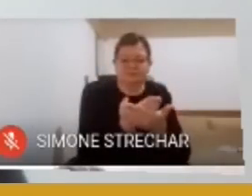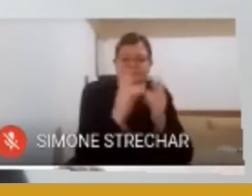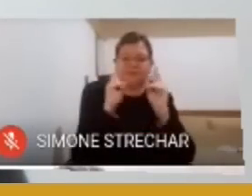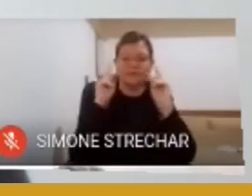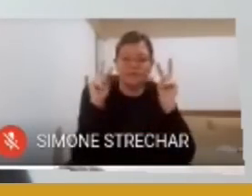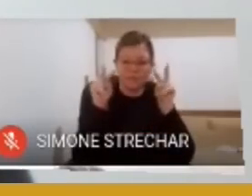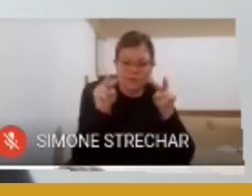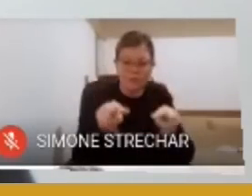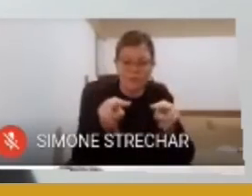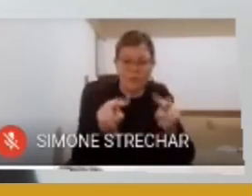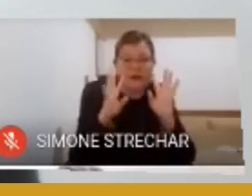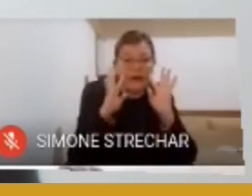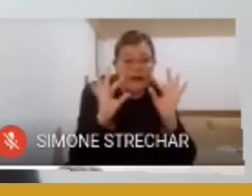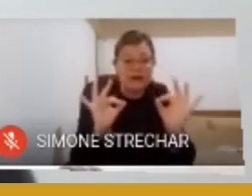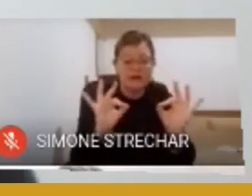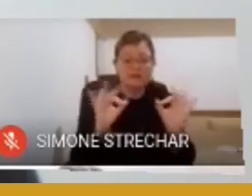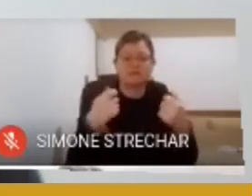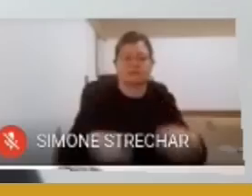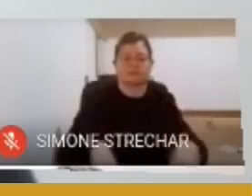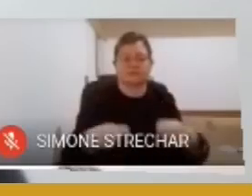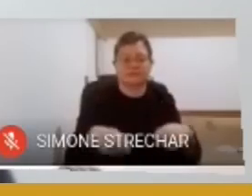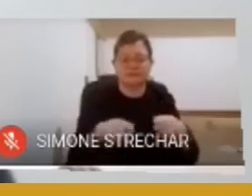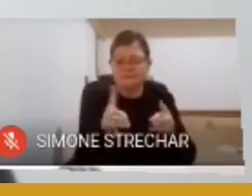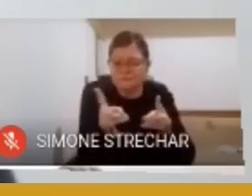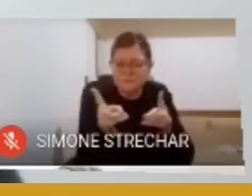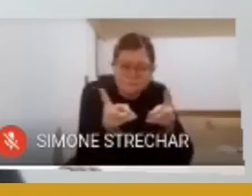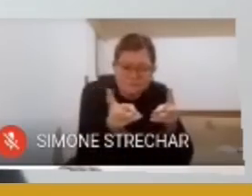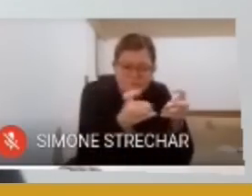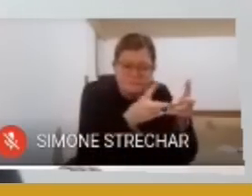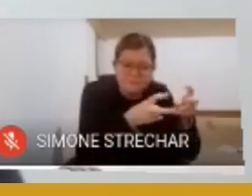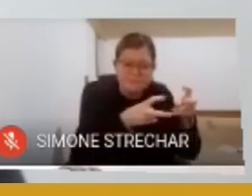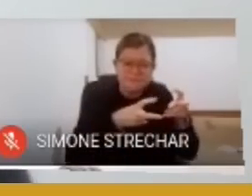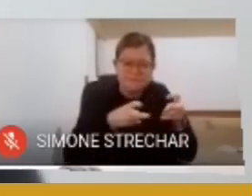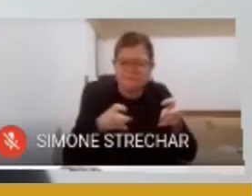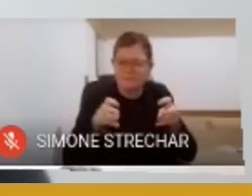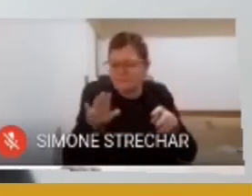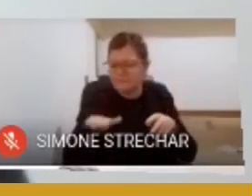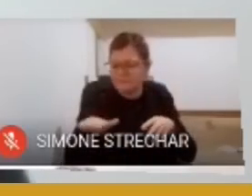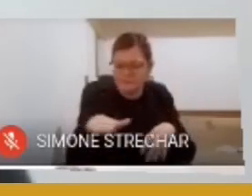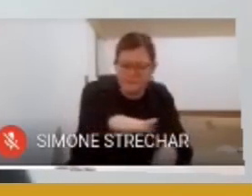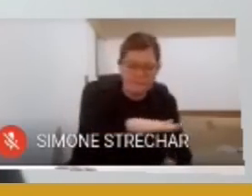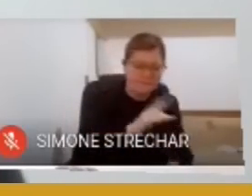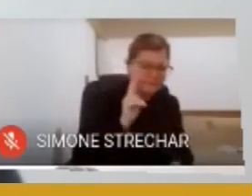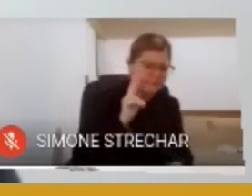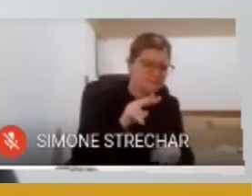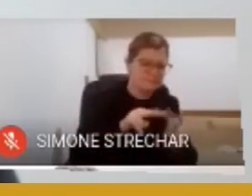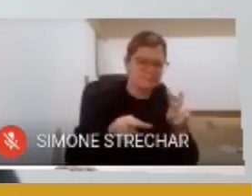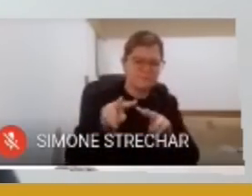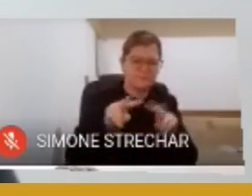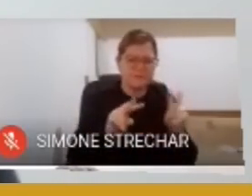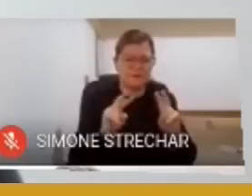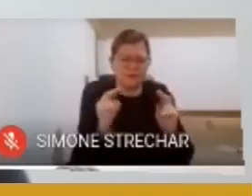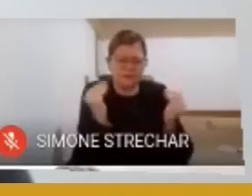uma suposta situação de abuso sexual, de violência sexual, isso é fundamental para que a gente